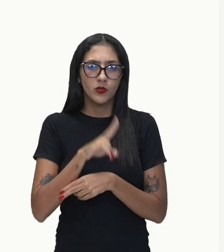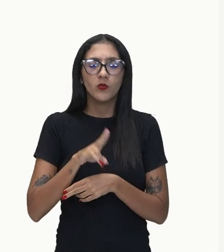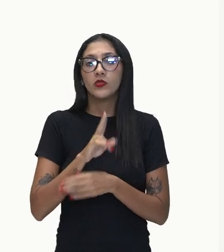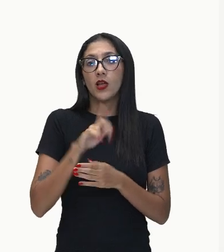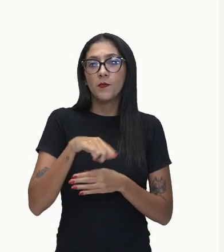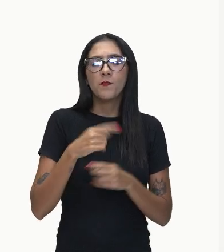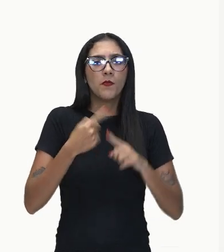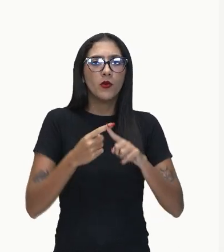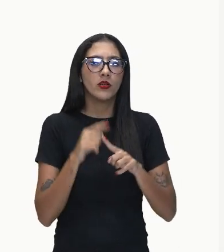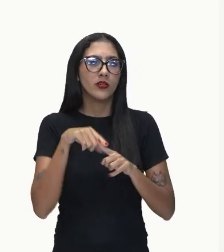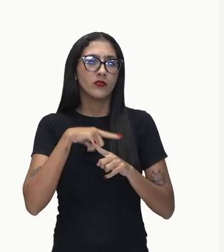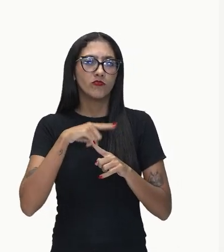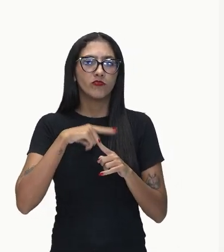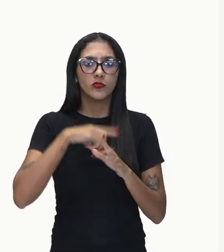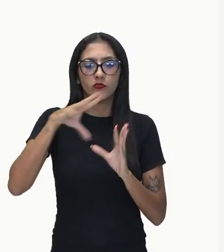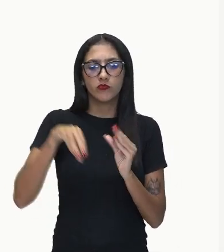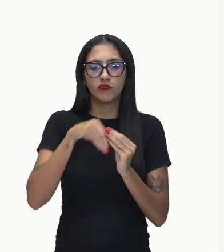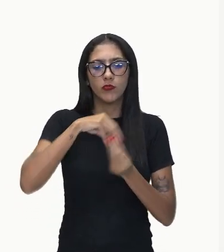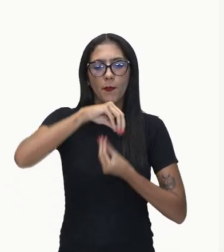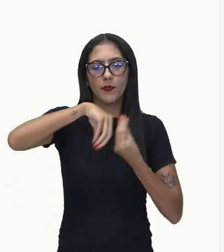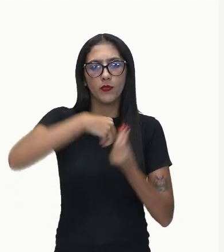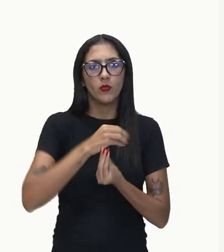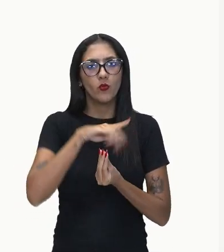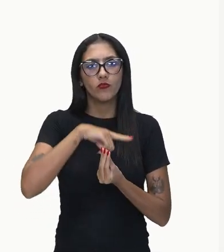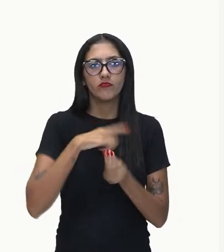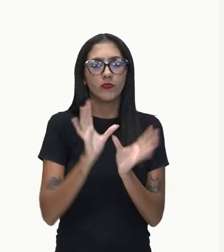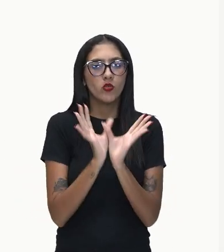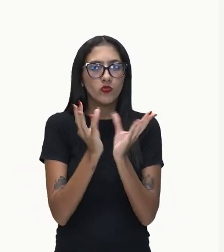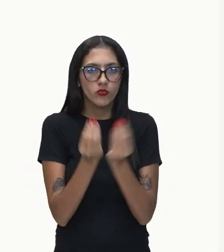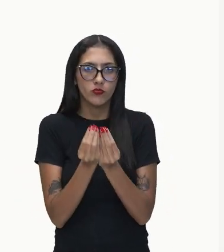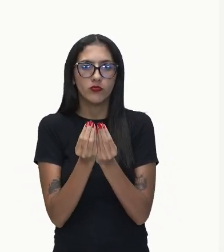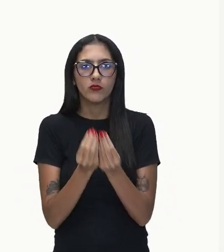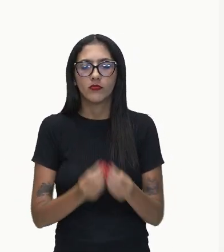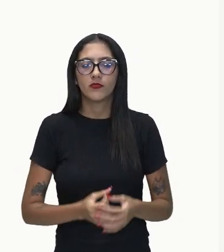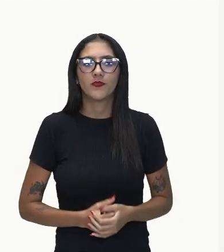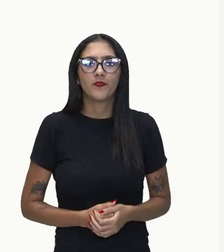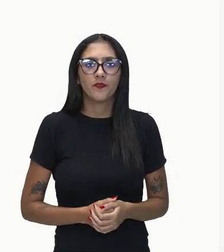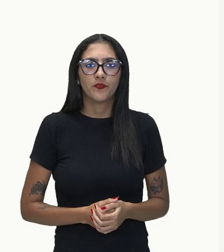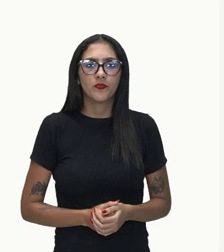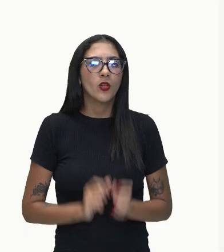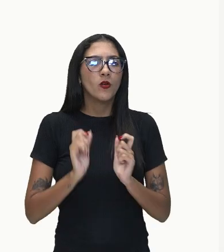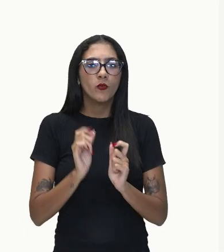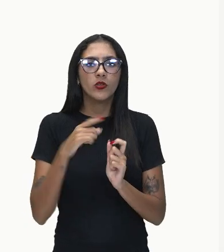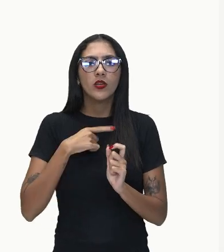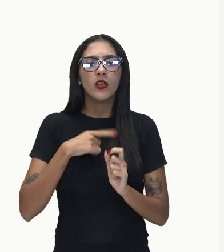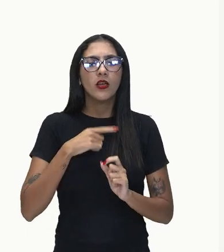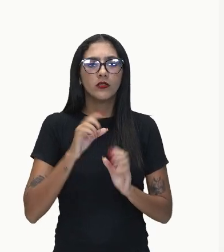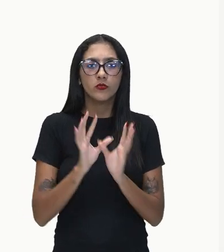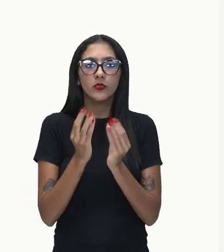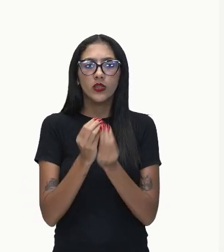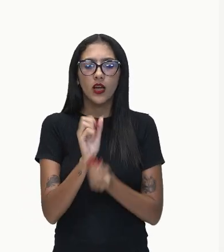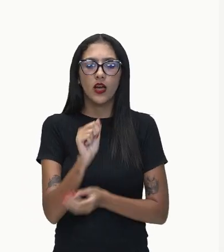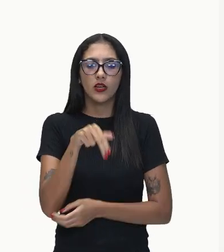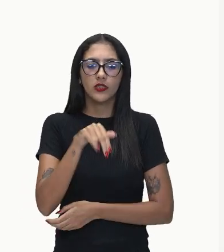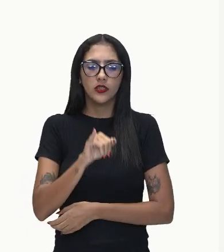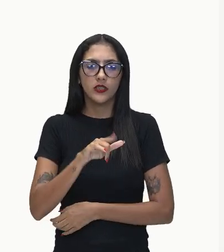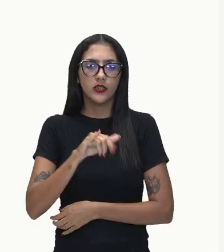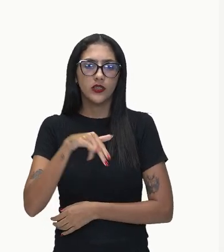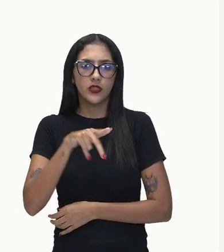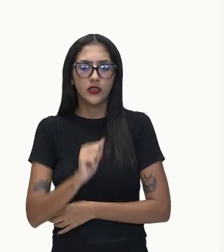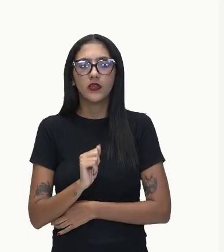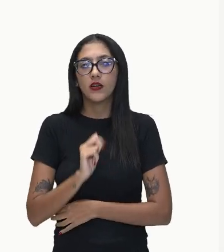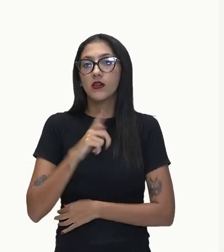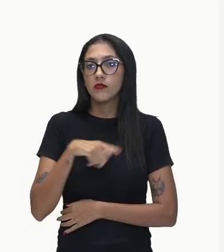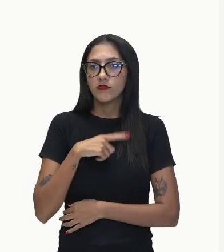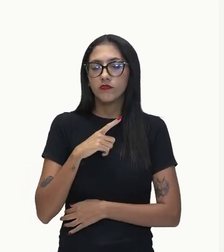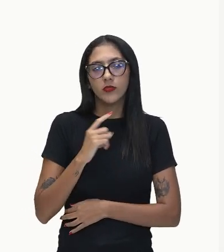por conta da anilina. E o que é anilina? É um